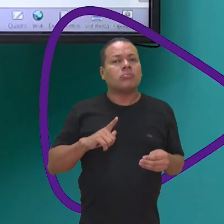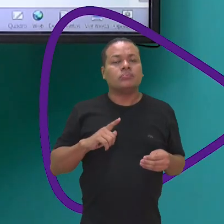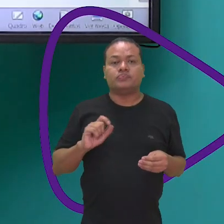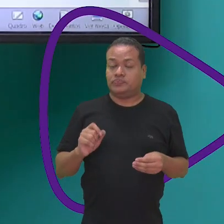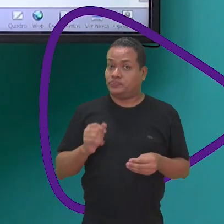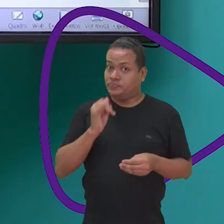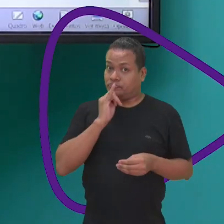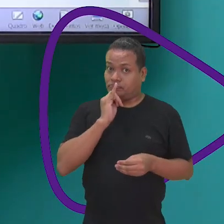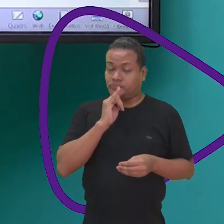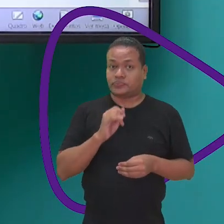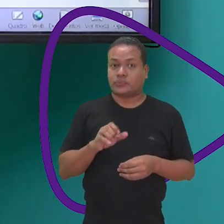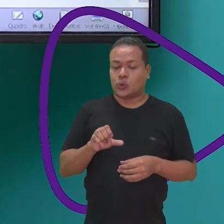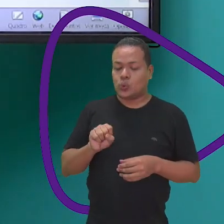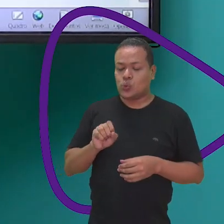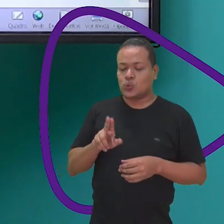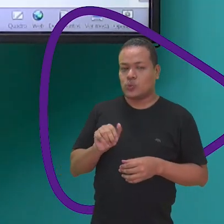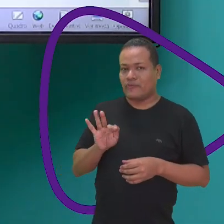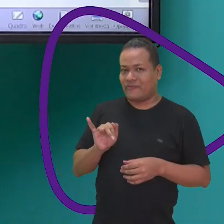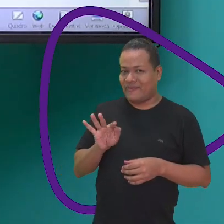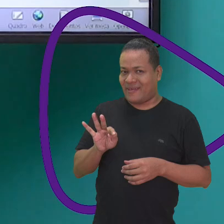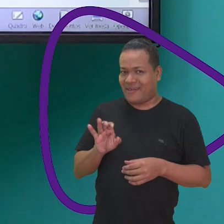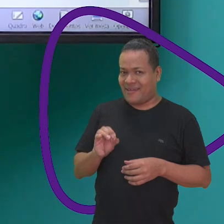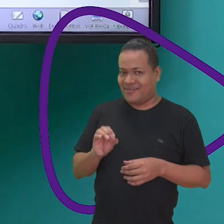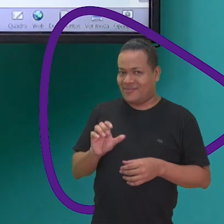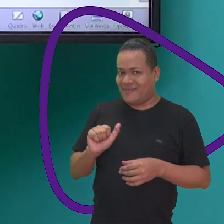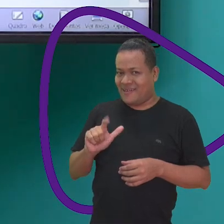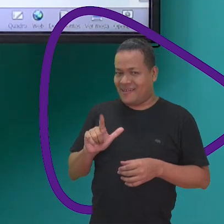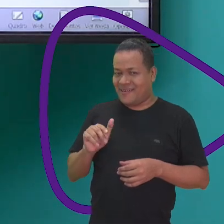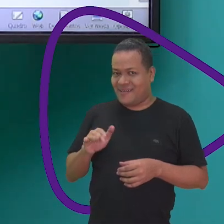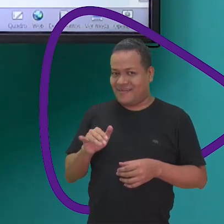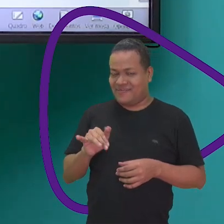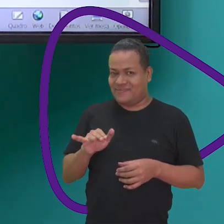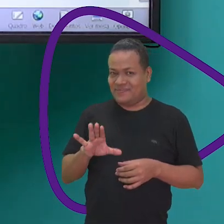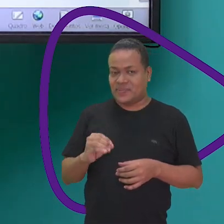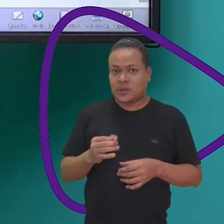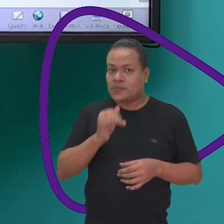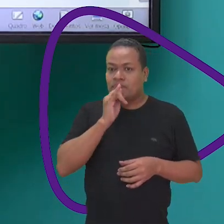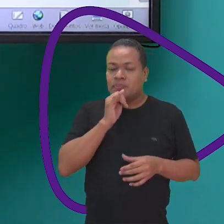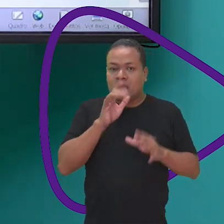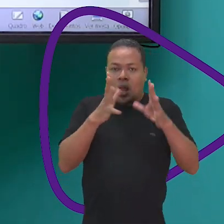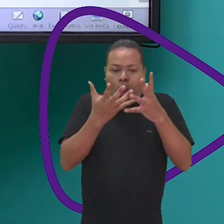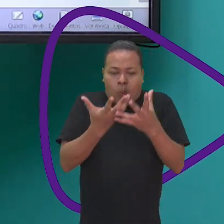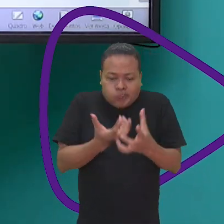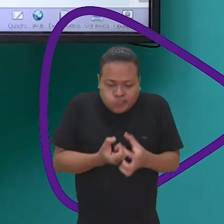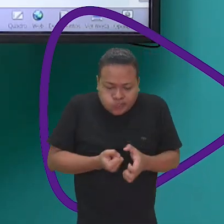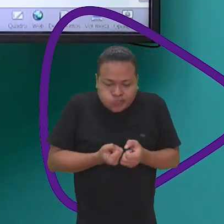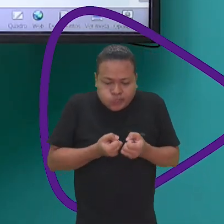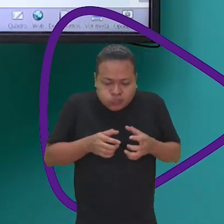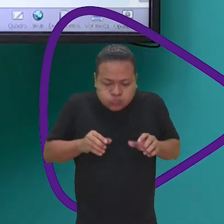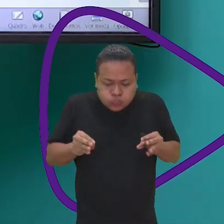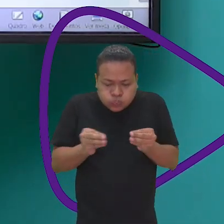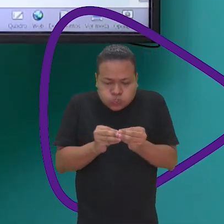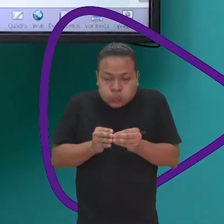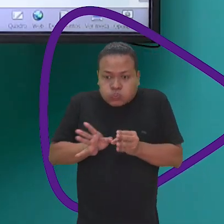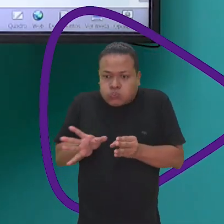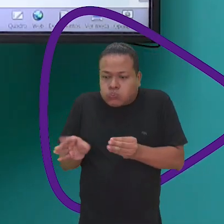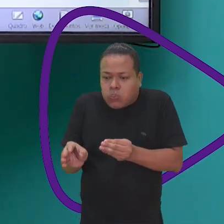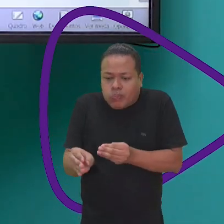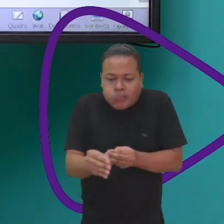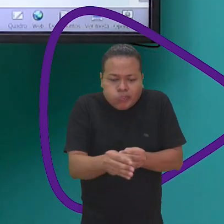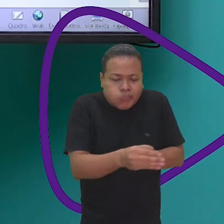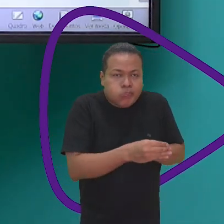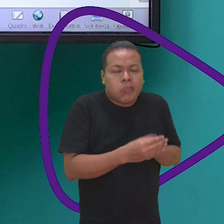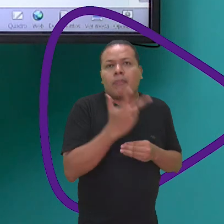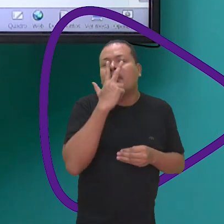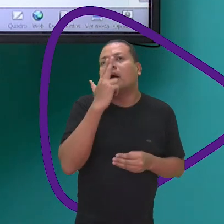Gente, sulfato de alumínio, quando encontrado com a água, a gente vai ver depois que ele vai formar um hidróxido. E esses hidróxidos de alumínio, ele é um